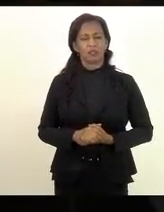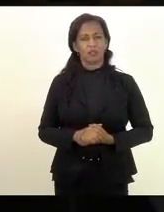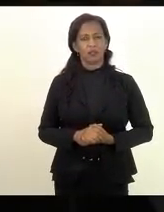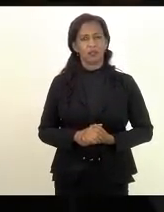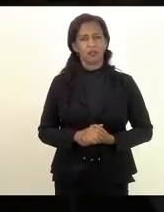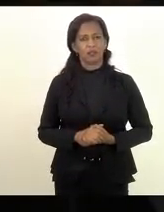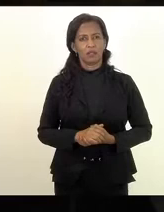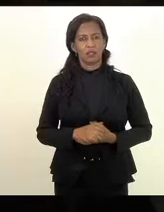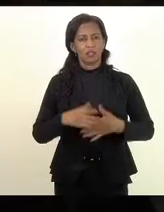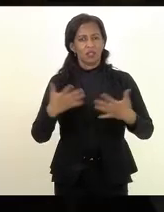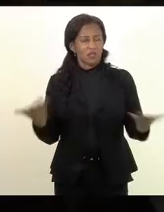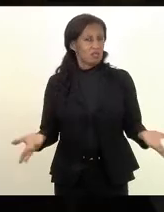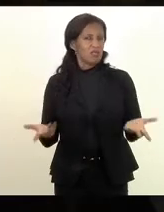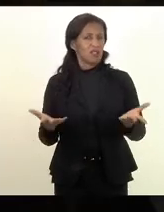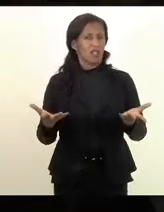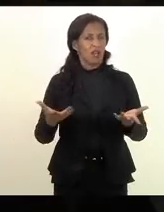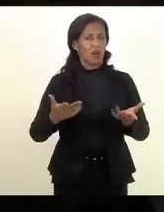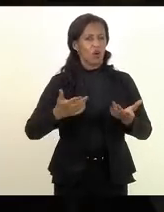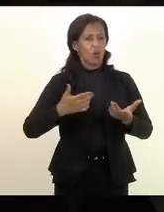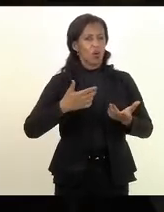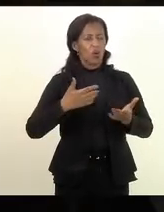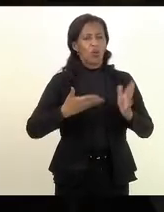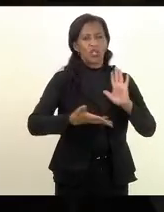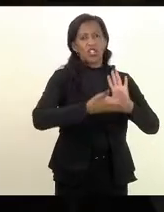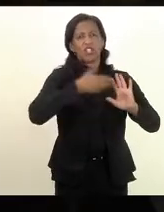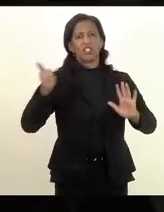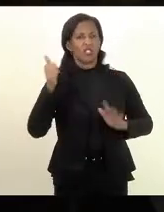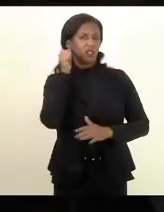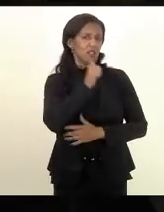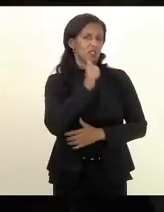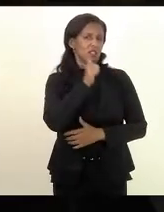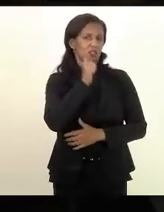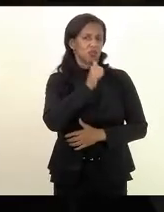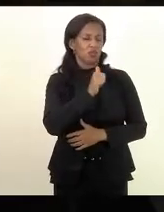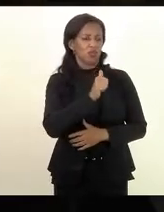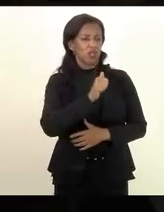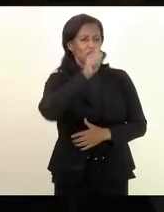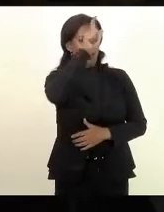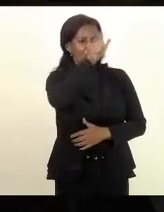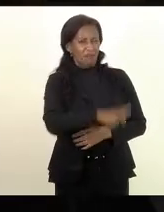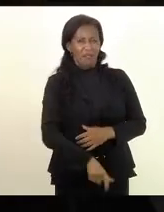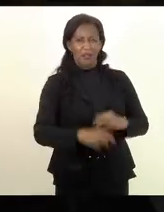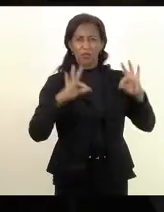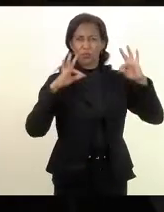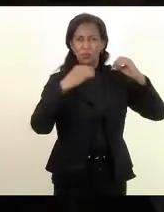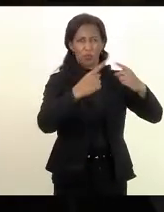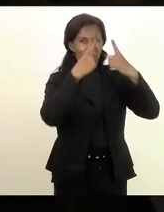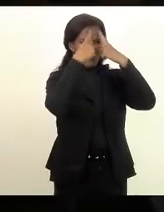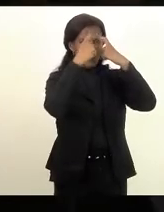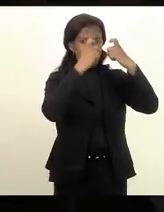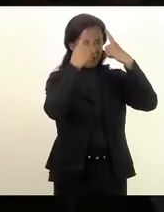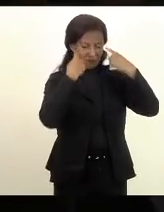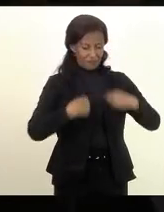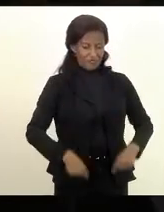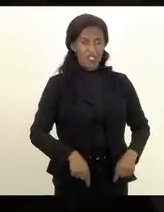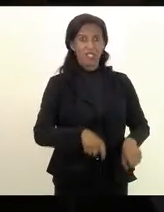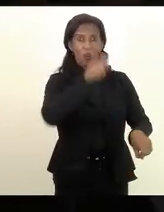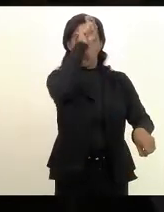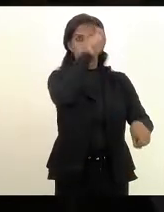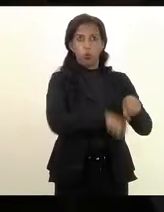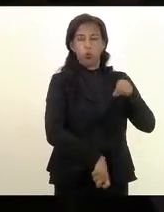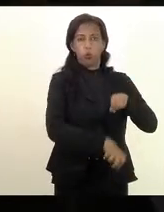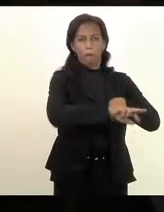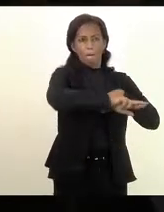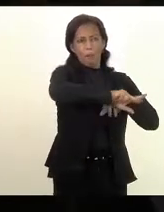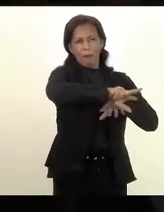cerceadas são usurpadas das mulheres afegãs submetidas a todo tipo de violência física inclusive estupros sumários